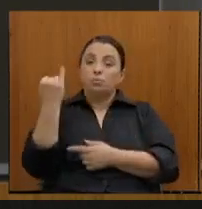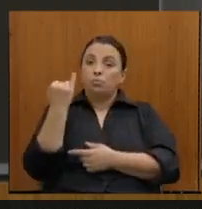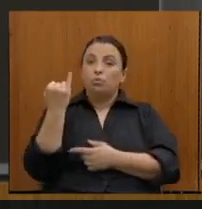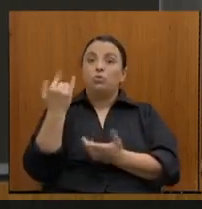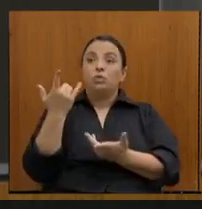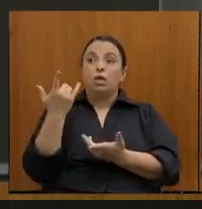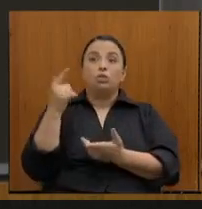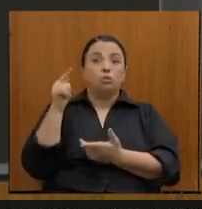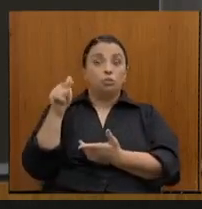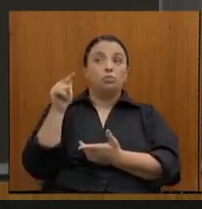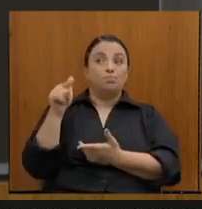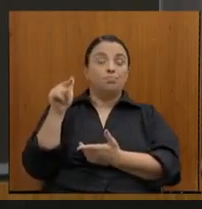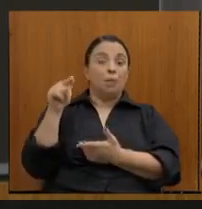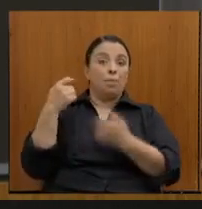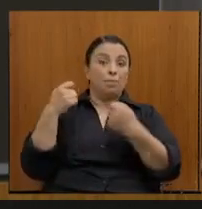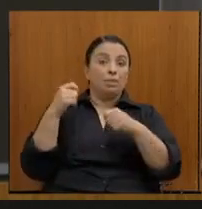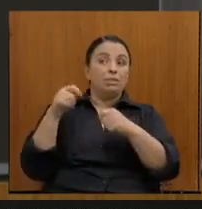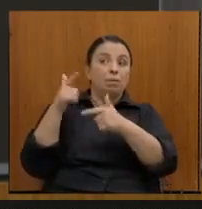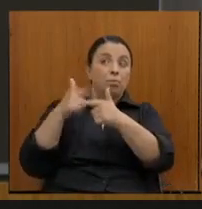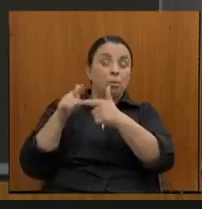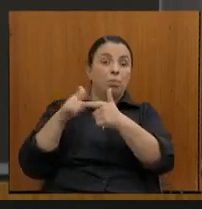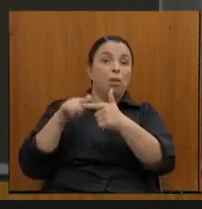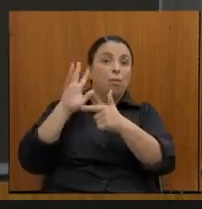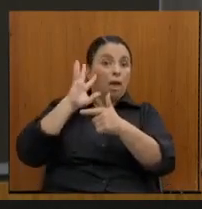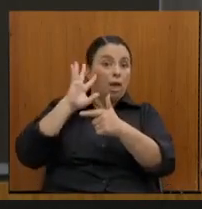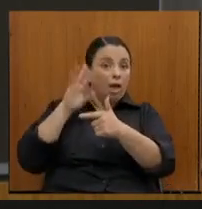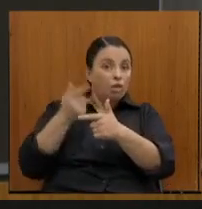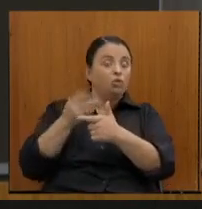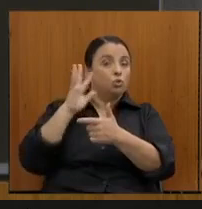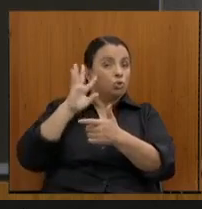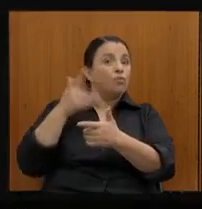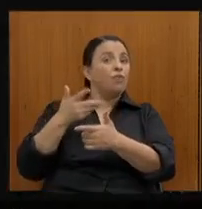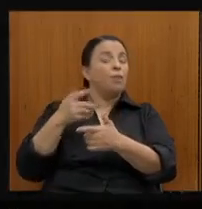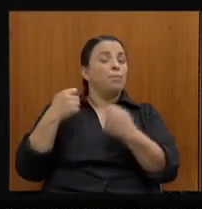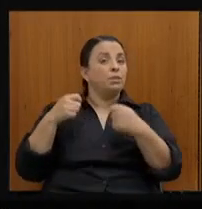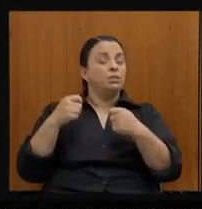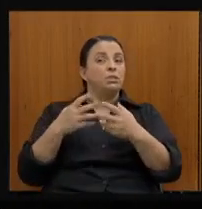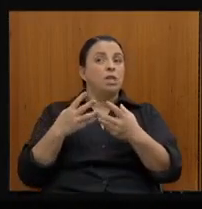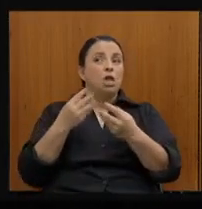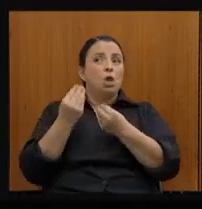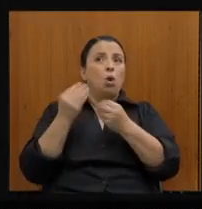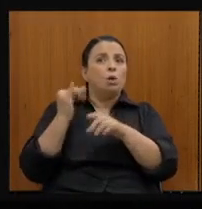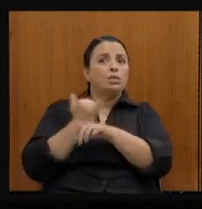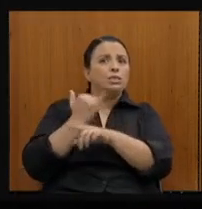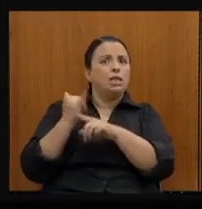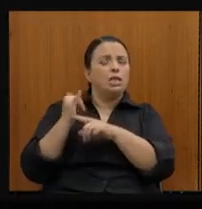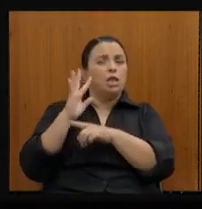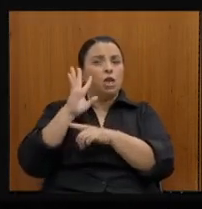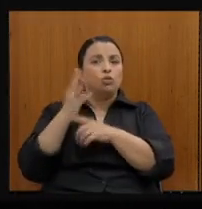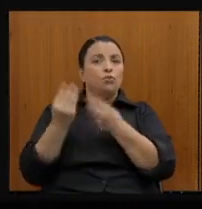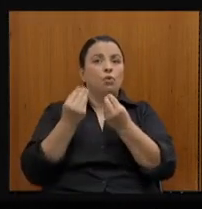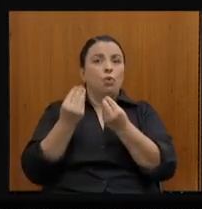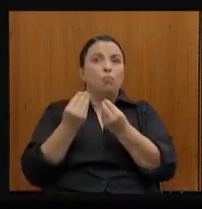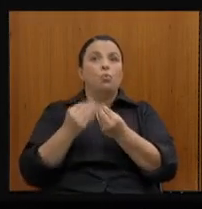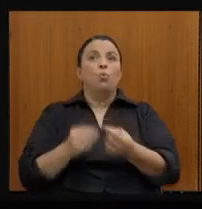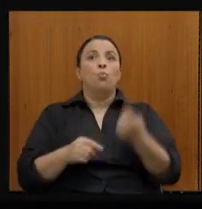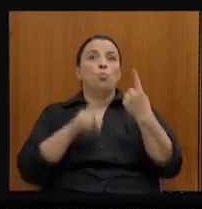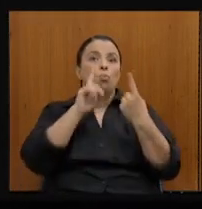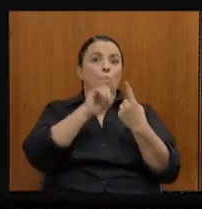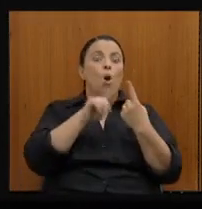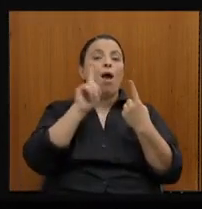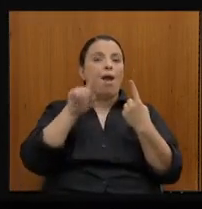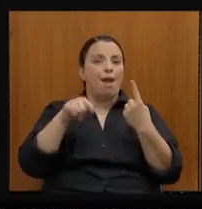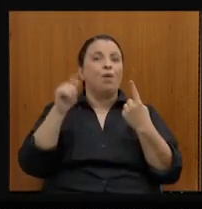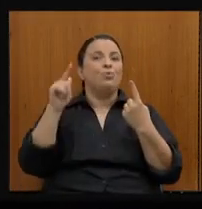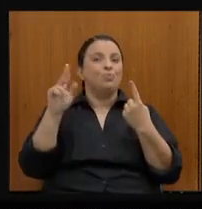gente resolver esse problema e quais são as saídas que nós temos uma dessas saídas o hidrogênio Então essa conceituação